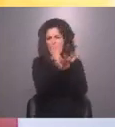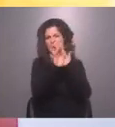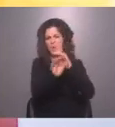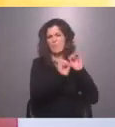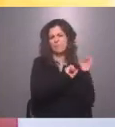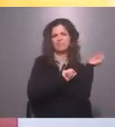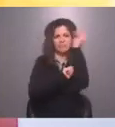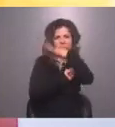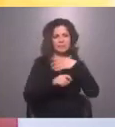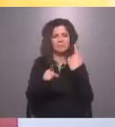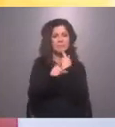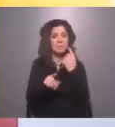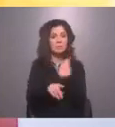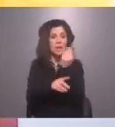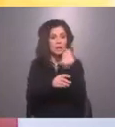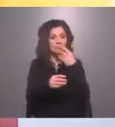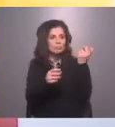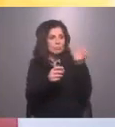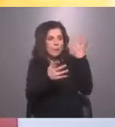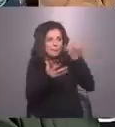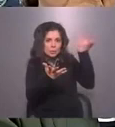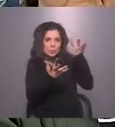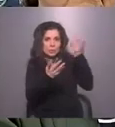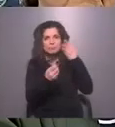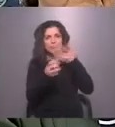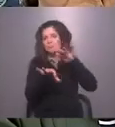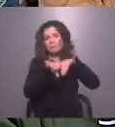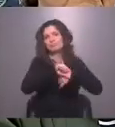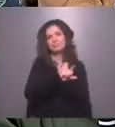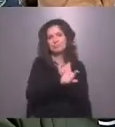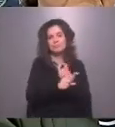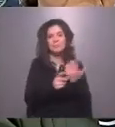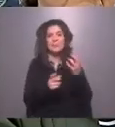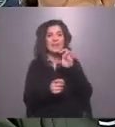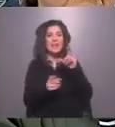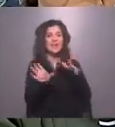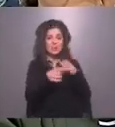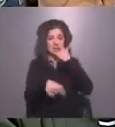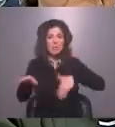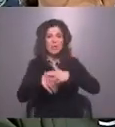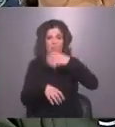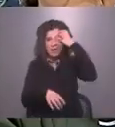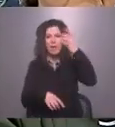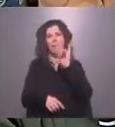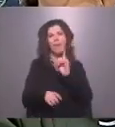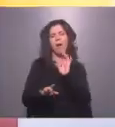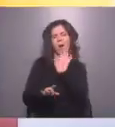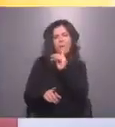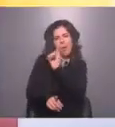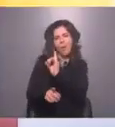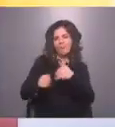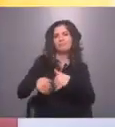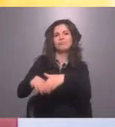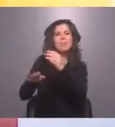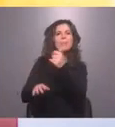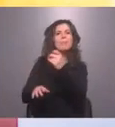destruíram todos os objetos preciosos. O rei dos caldeus deportou para a Babilónia todos